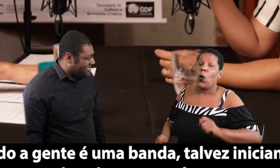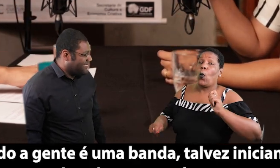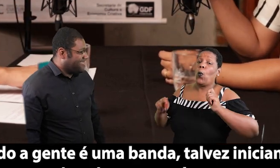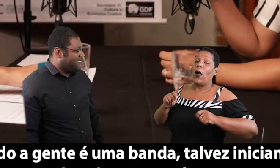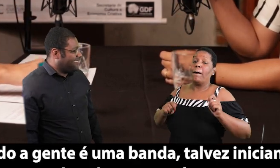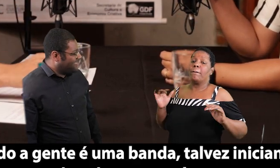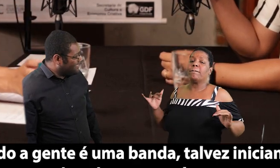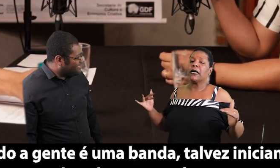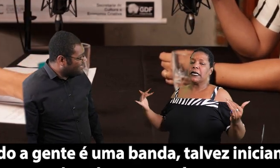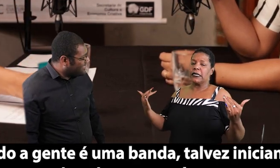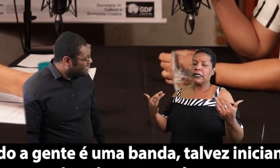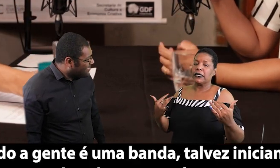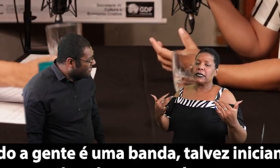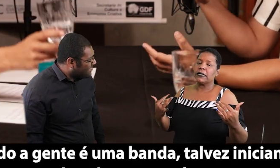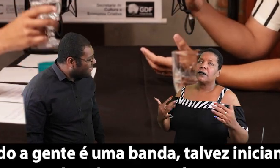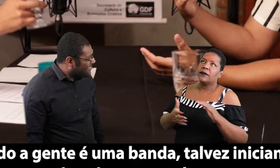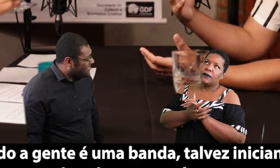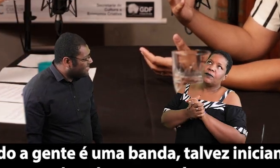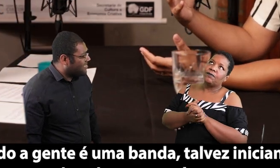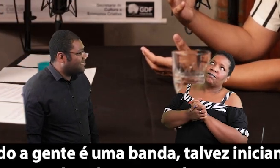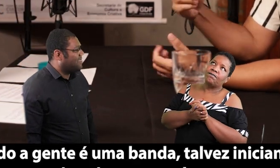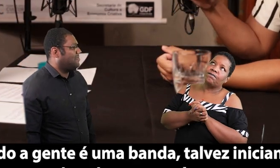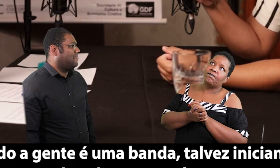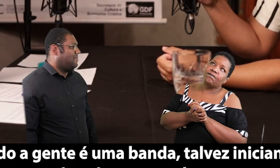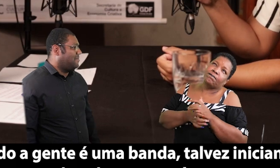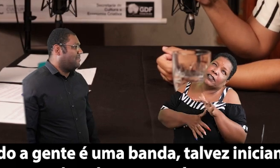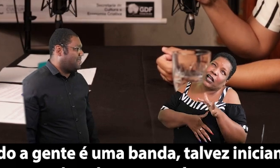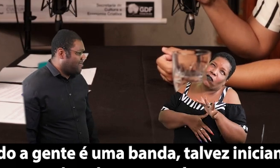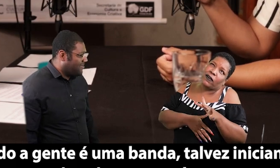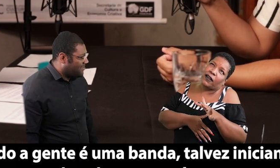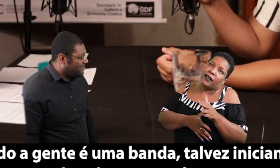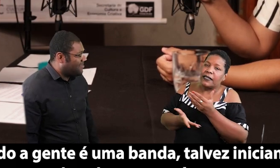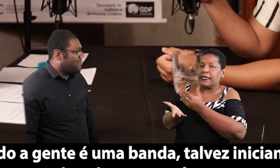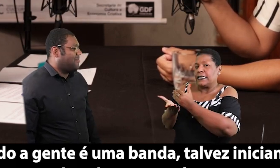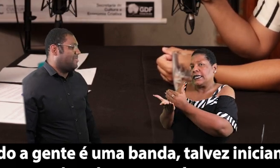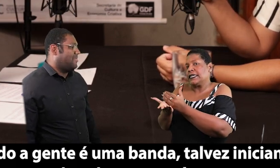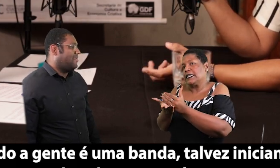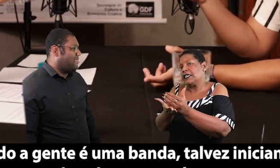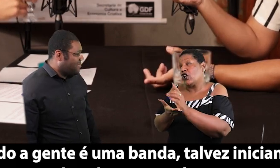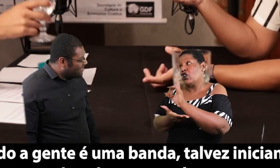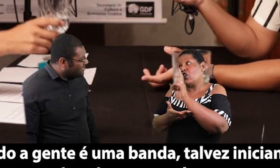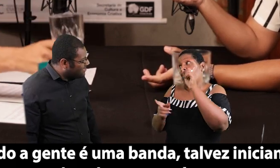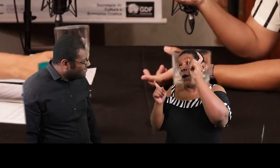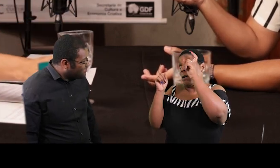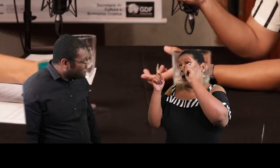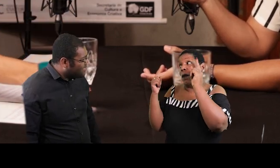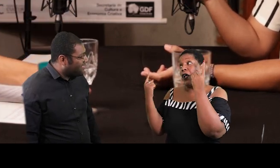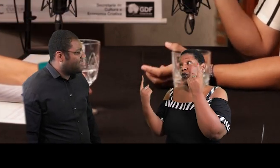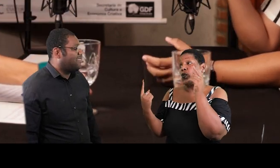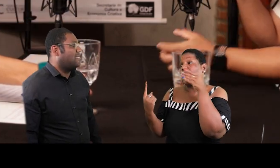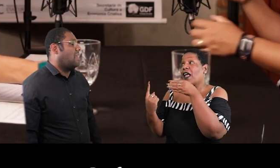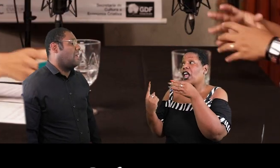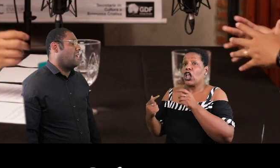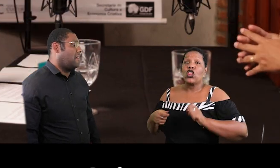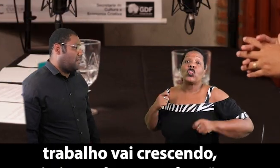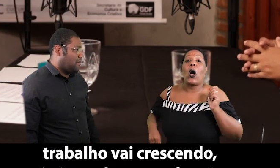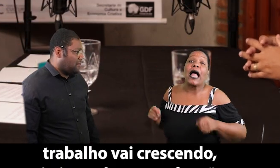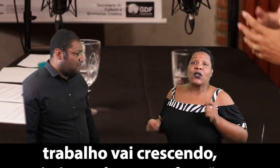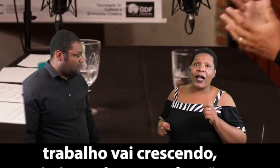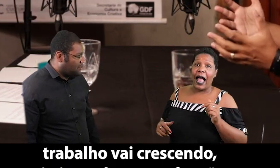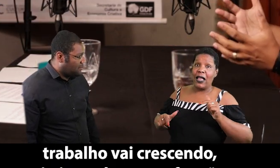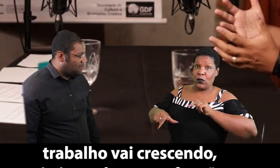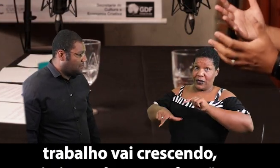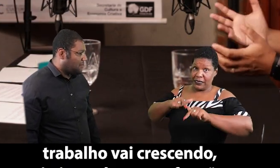quando a gente... Uma banda, talvez iniciante, a gente só tá preocupado em tocar. Conforme o trabalho